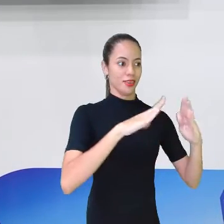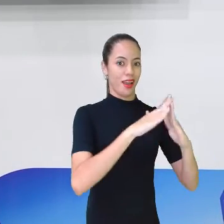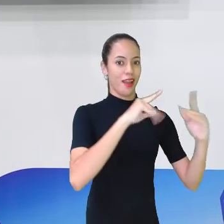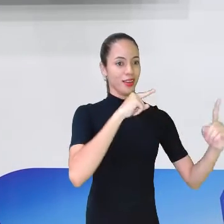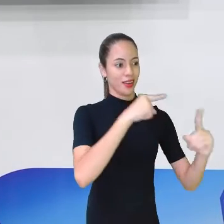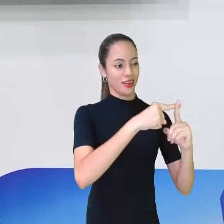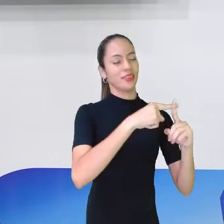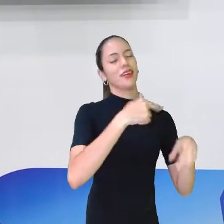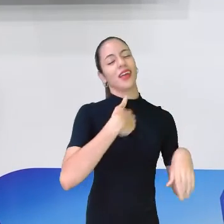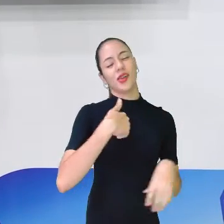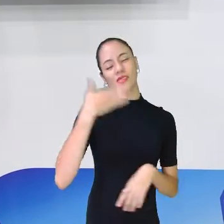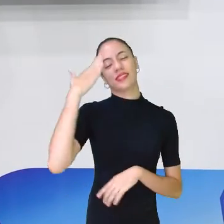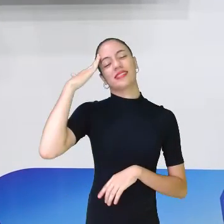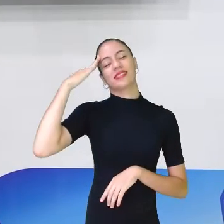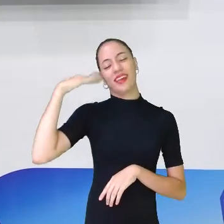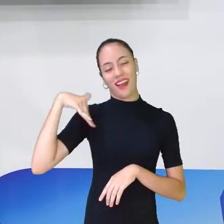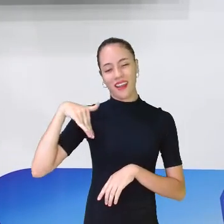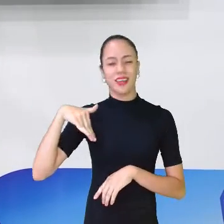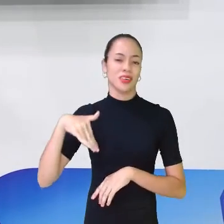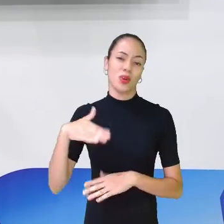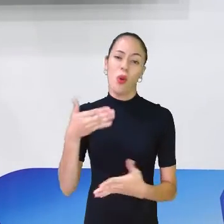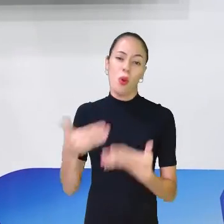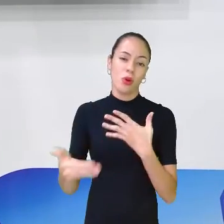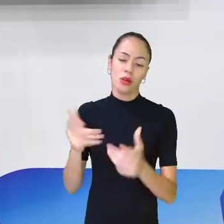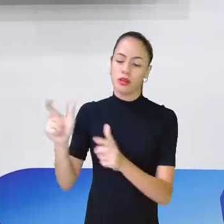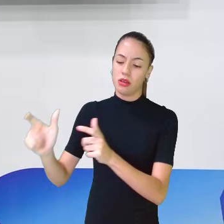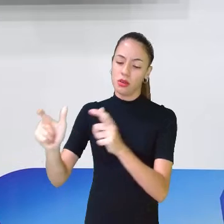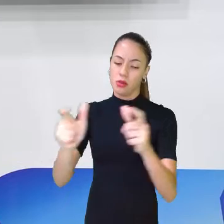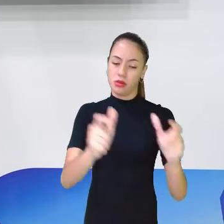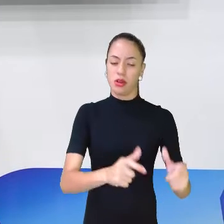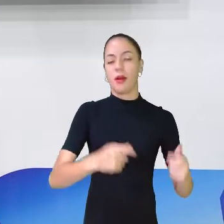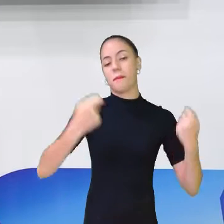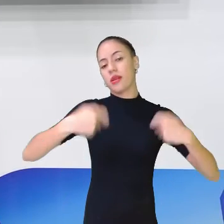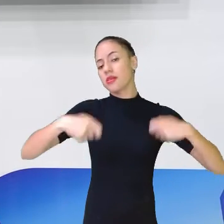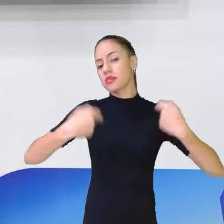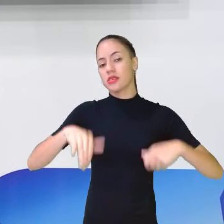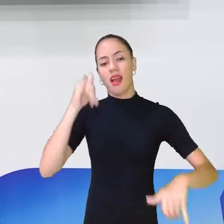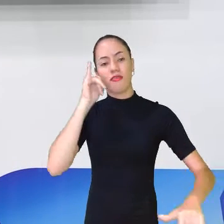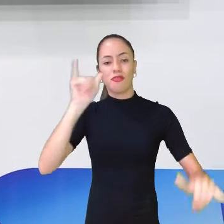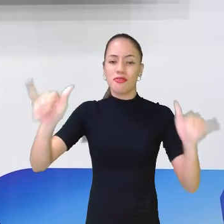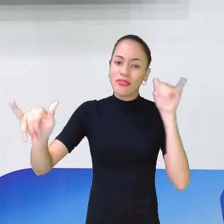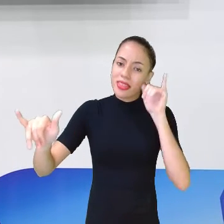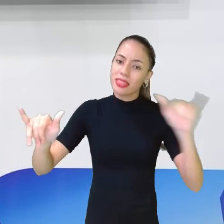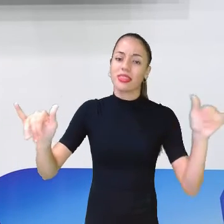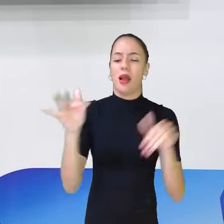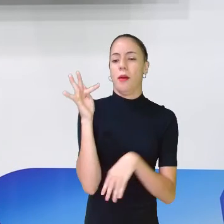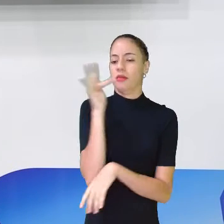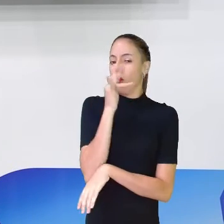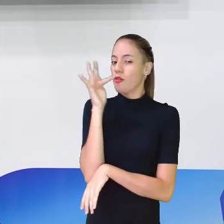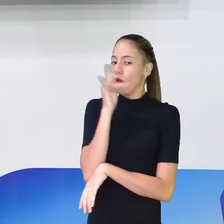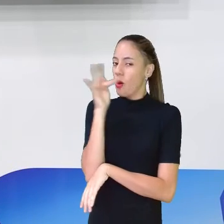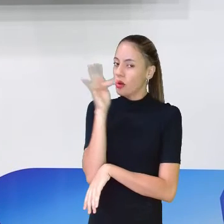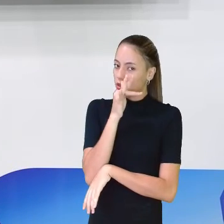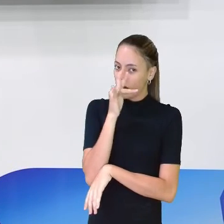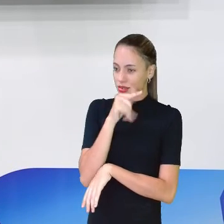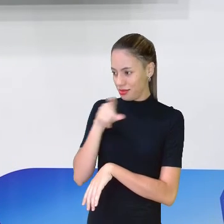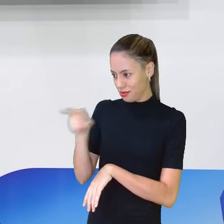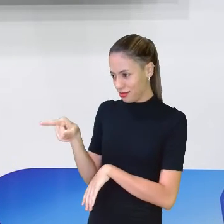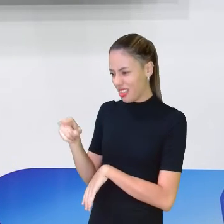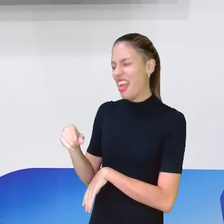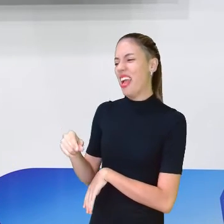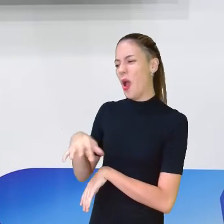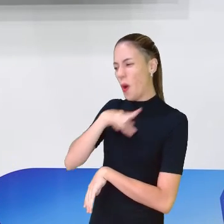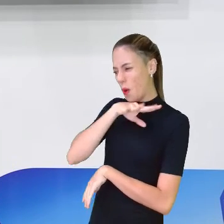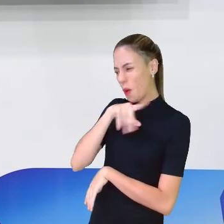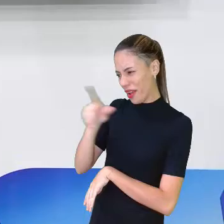eita, viu? Não pode, professor. Em lugar nenhum evitar a fofoca, né, professor? É muito ruim ter fofoca, né, professor? Fofoca não leva a lugar nenhum, hein? Não. Não